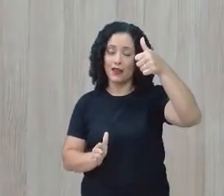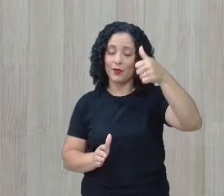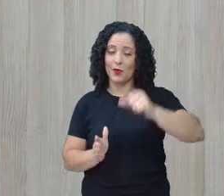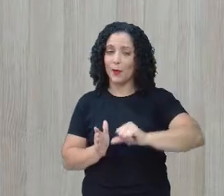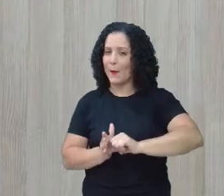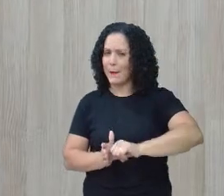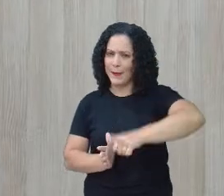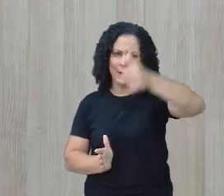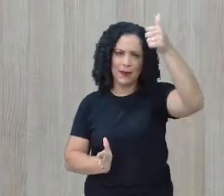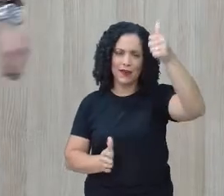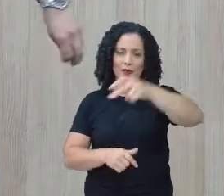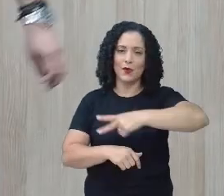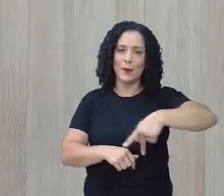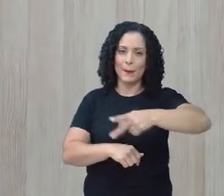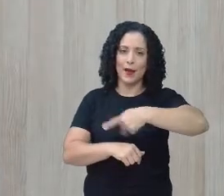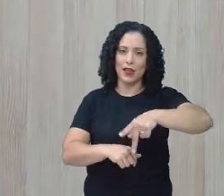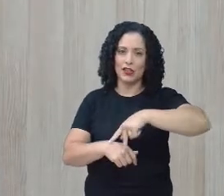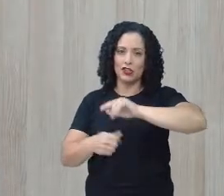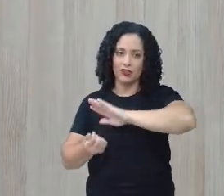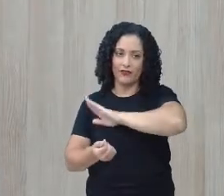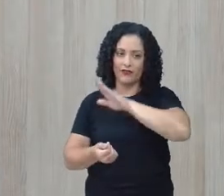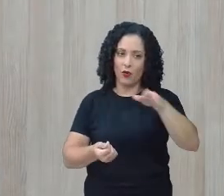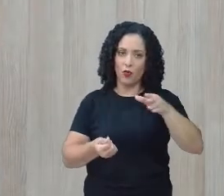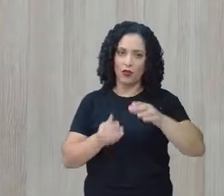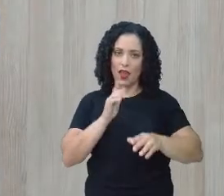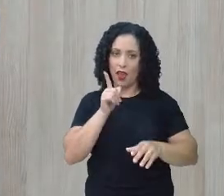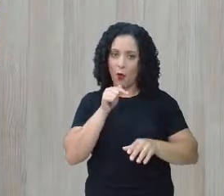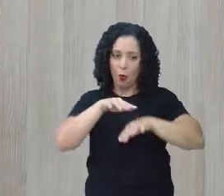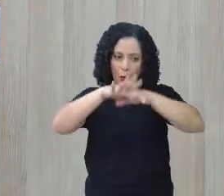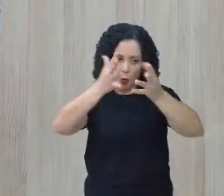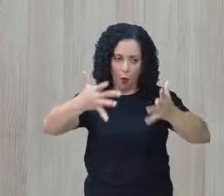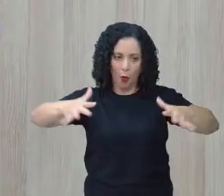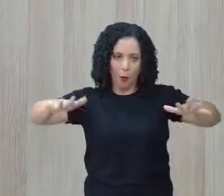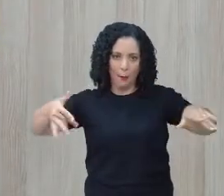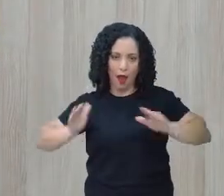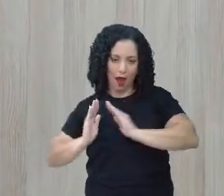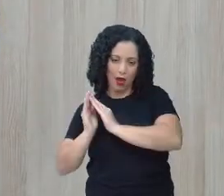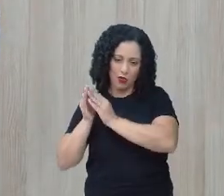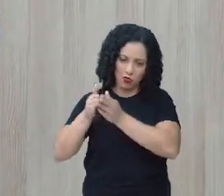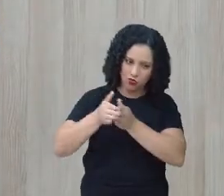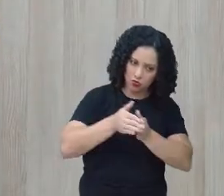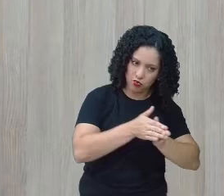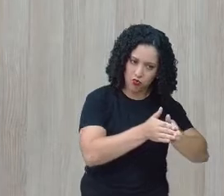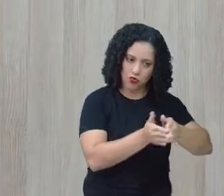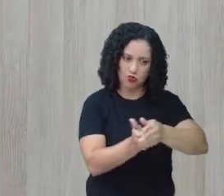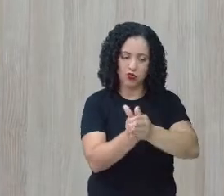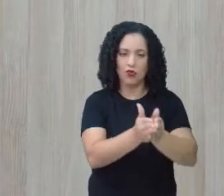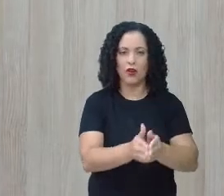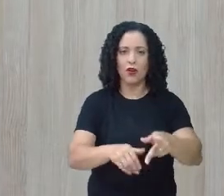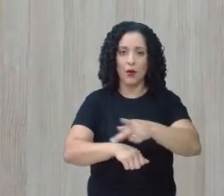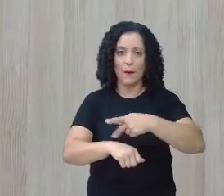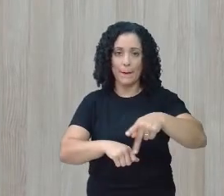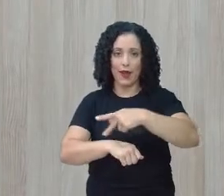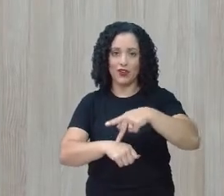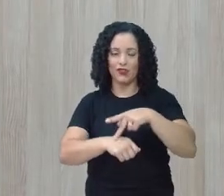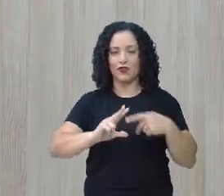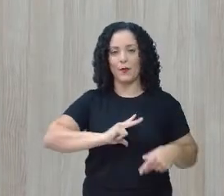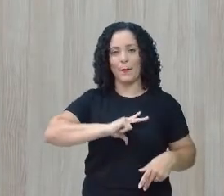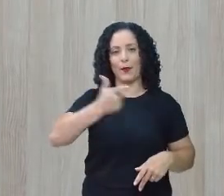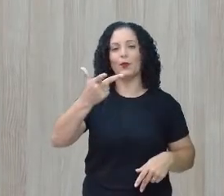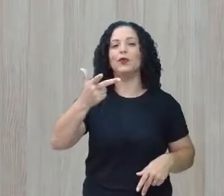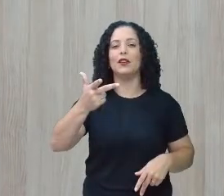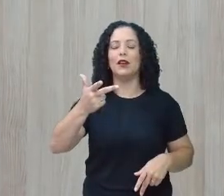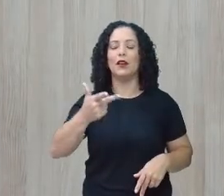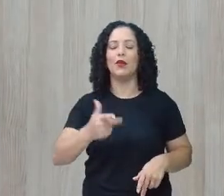né, de todos, né, a se lançar ao mar, em face aí dos descobrimentos, né, marítimos, foi Portugal. Mas você sabia por que